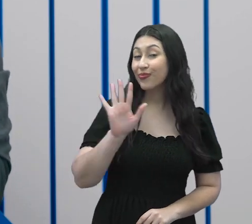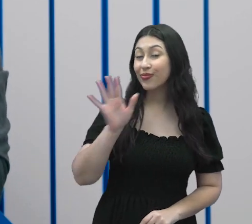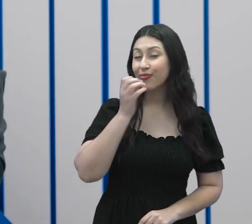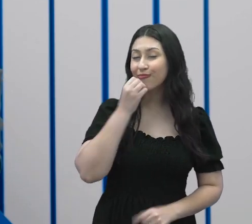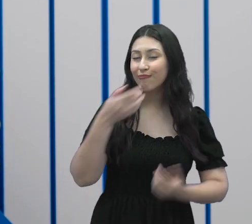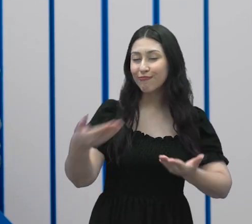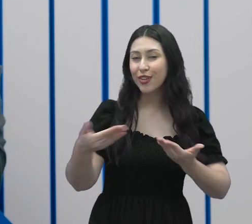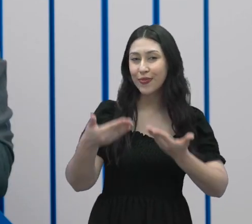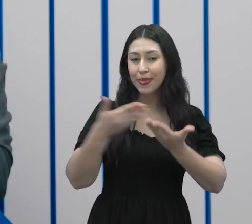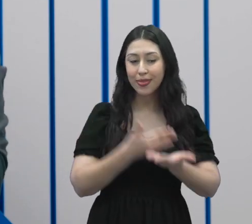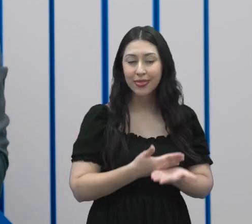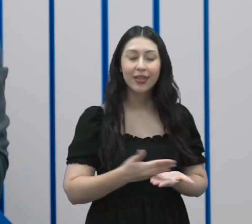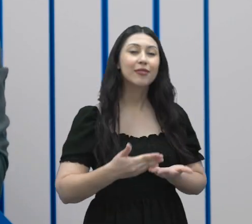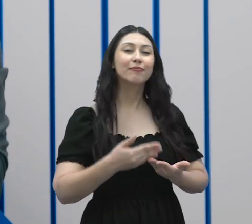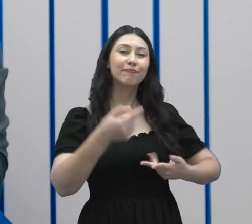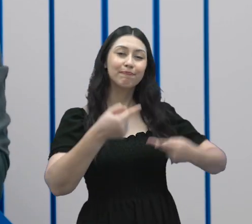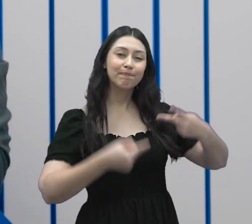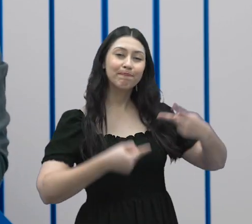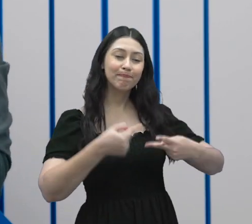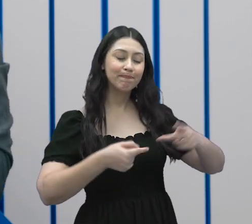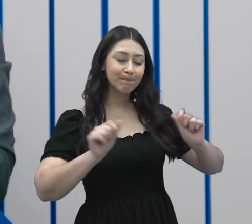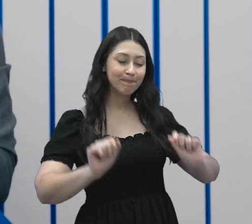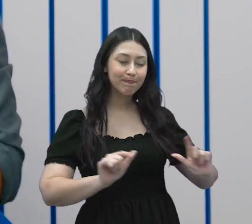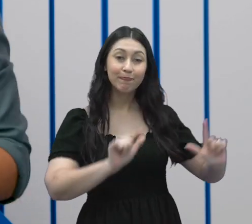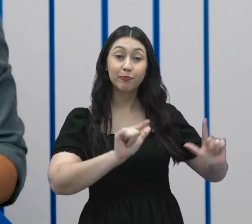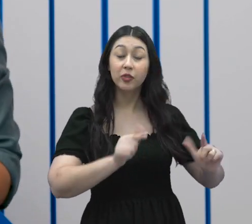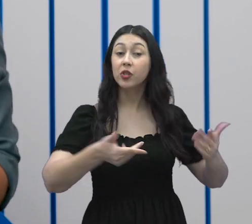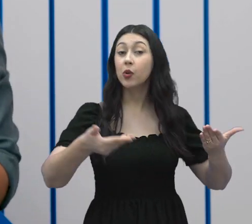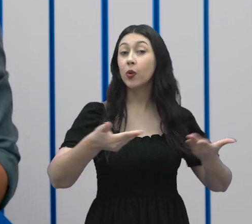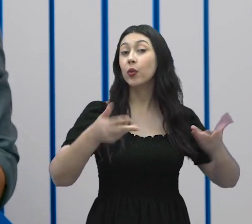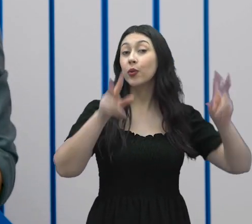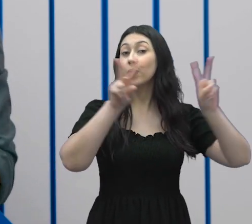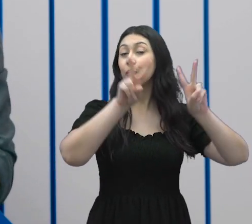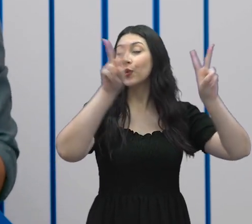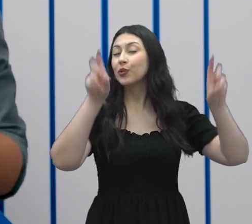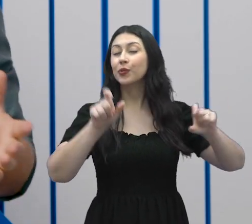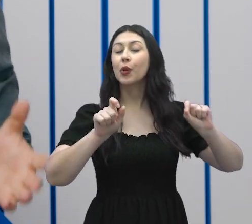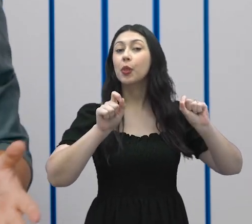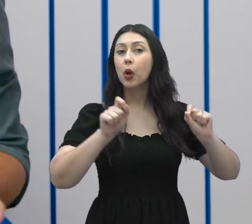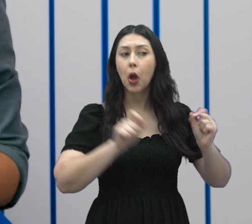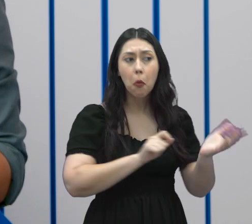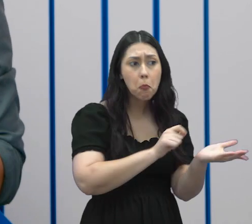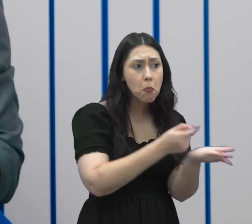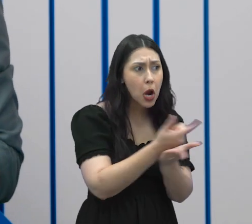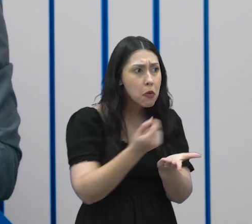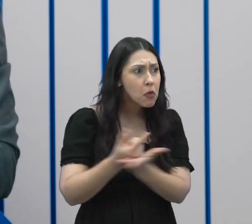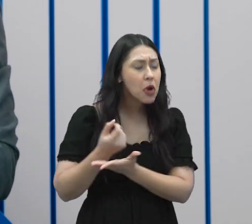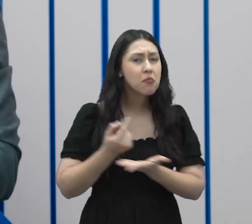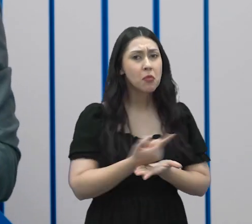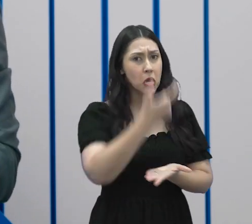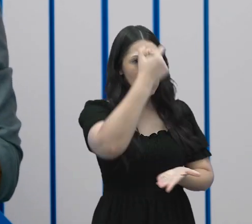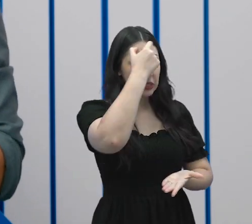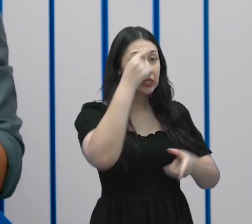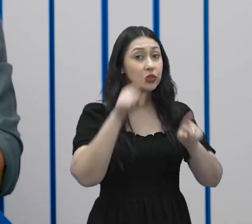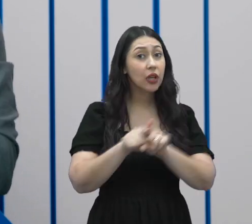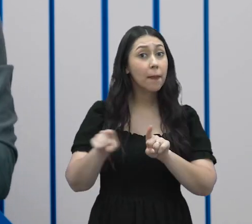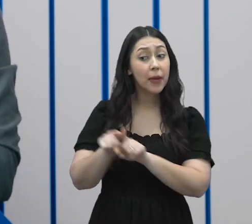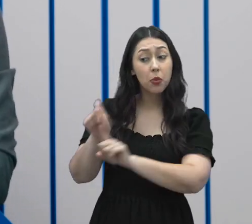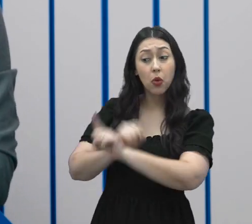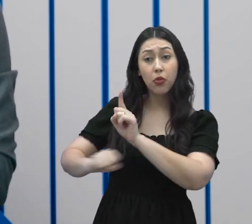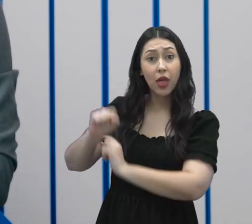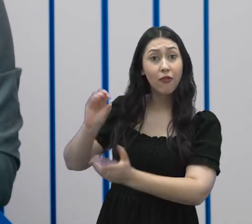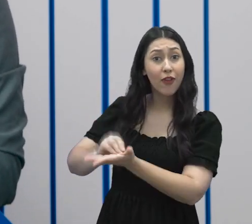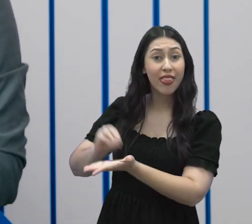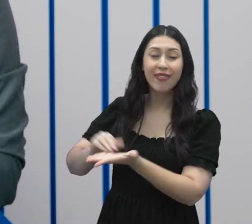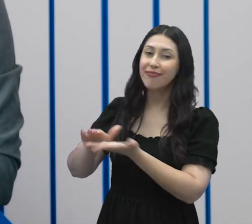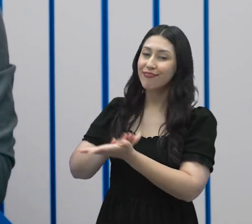Olá, seja bem-vindo. Está começando o Sobre Política. Hoje o assunto do programa é o consumo e o bem-estar social, porque isso